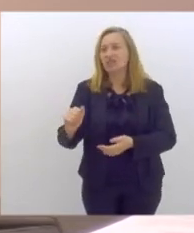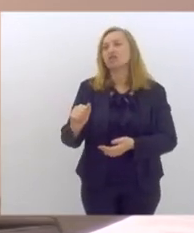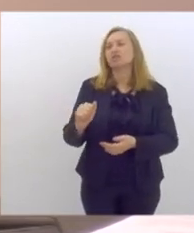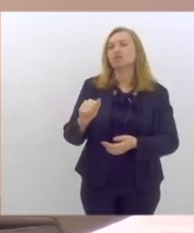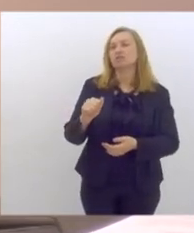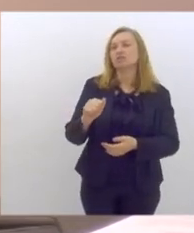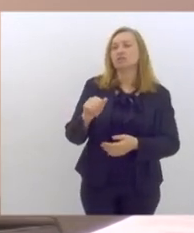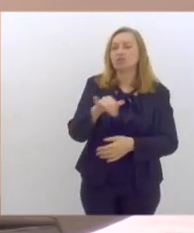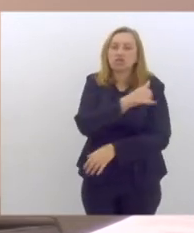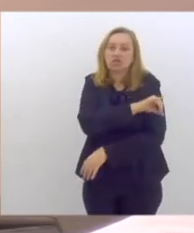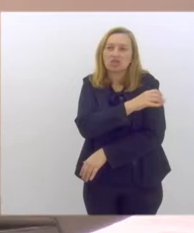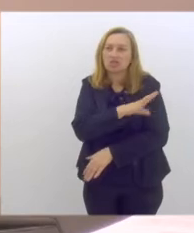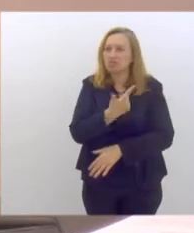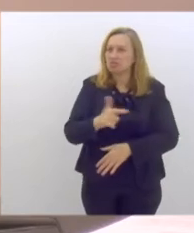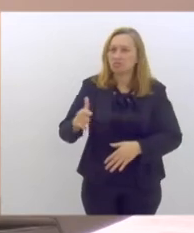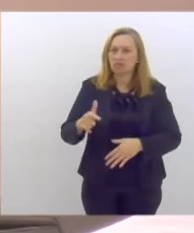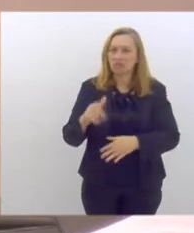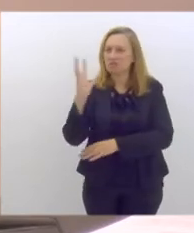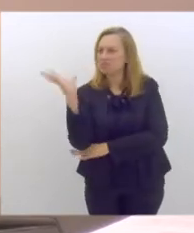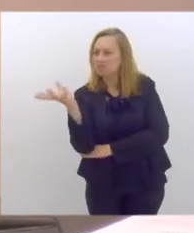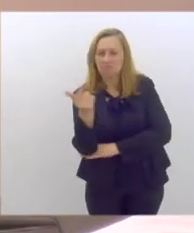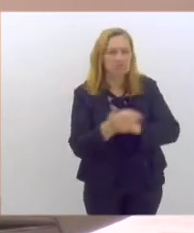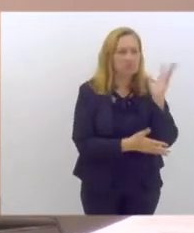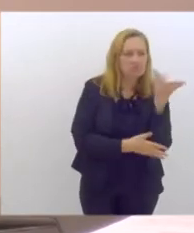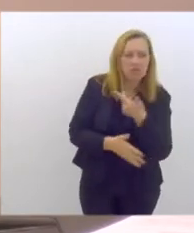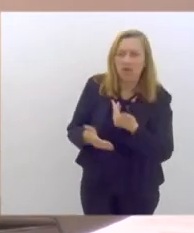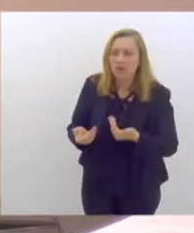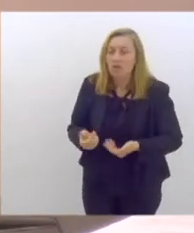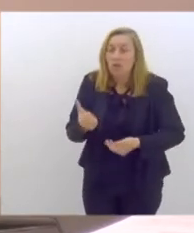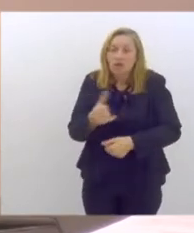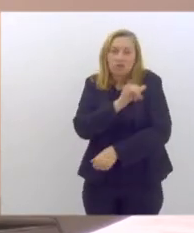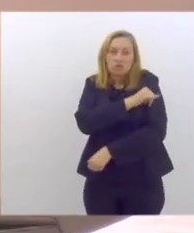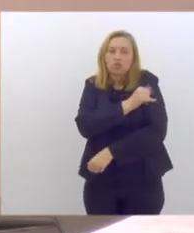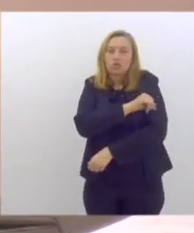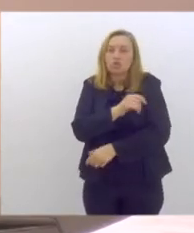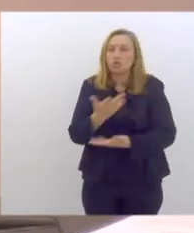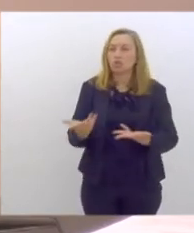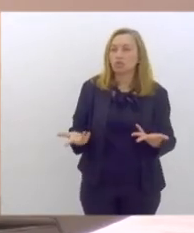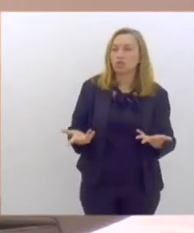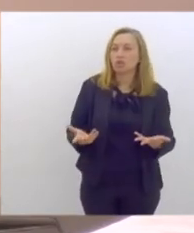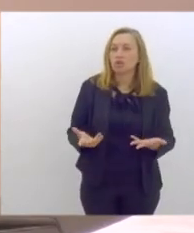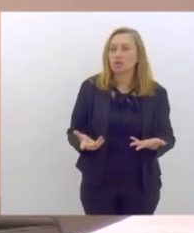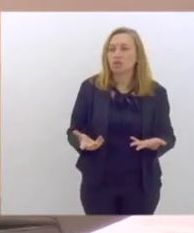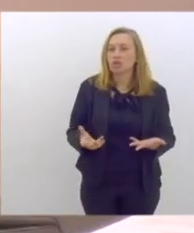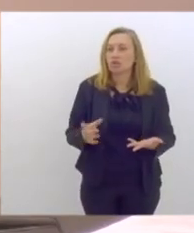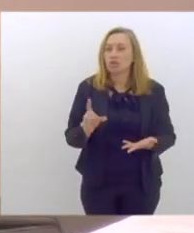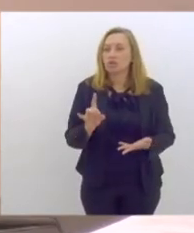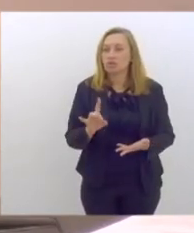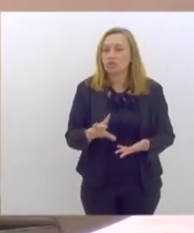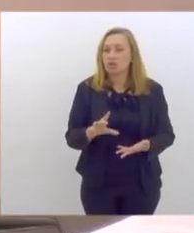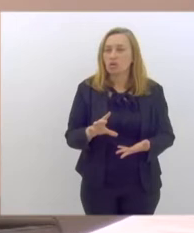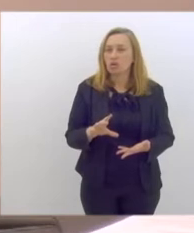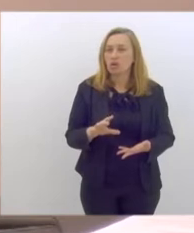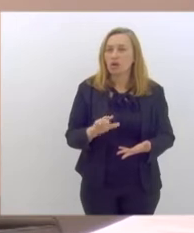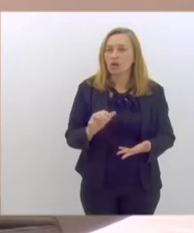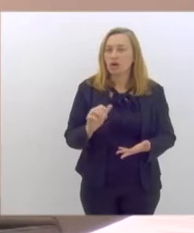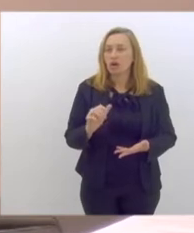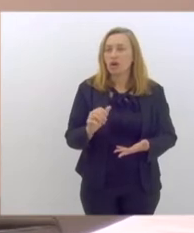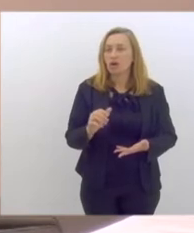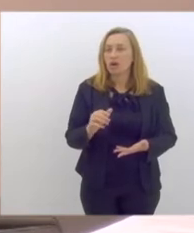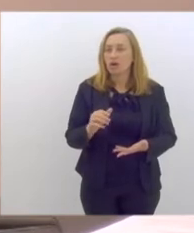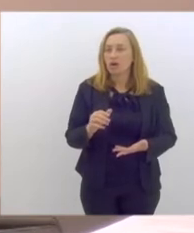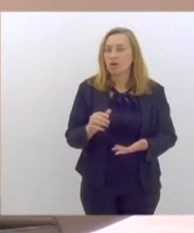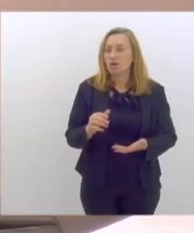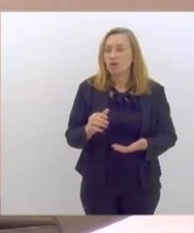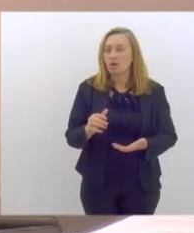que tinha que ficar só não tem quase nem mais Mata Atlântica e ficou atirador e ficou também O